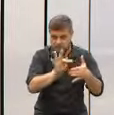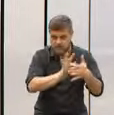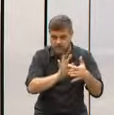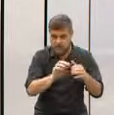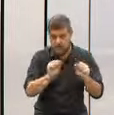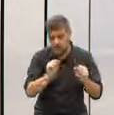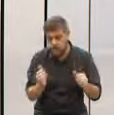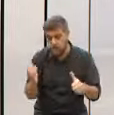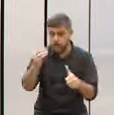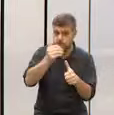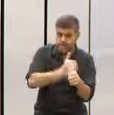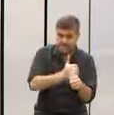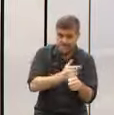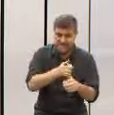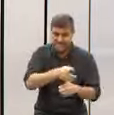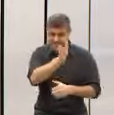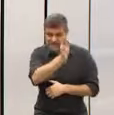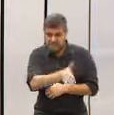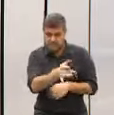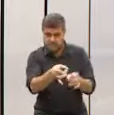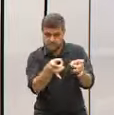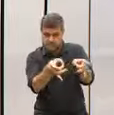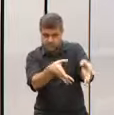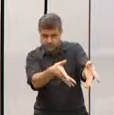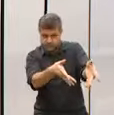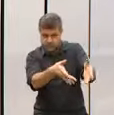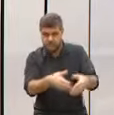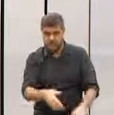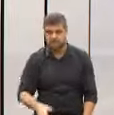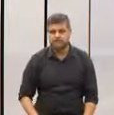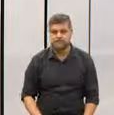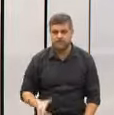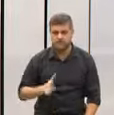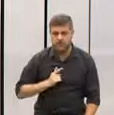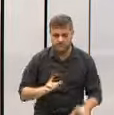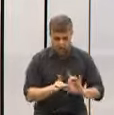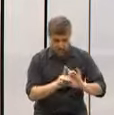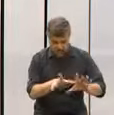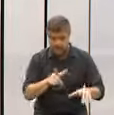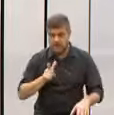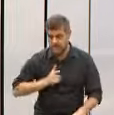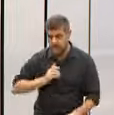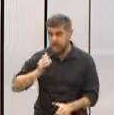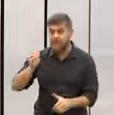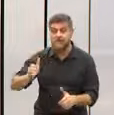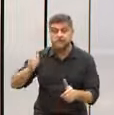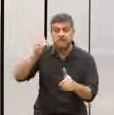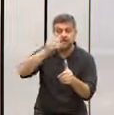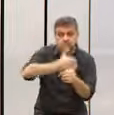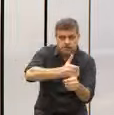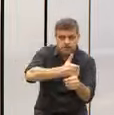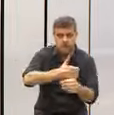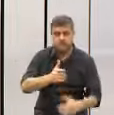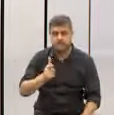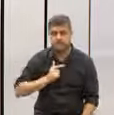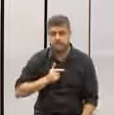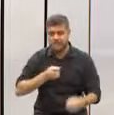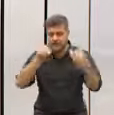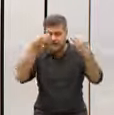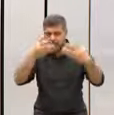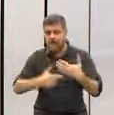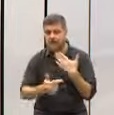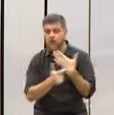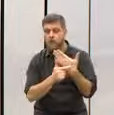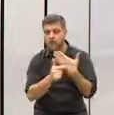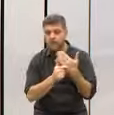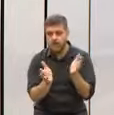substituídos pelo suplente somente quando o titular for desligado e o cargo ficar vago. Para falar sobre o